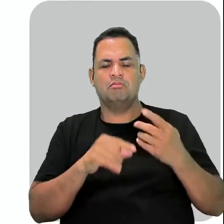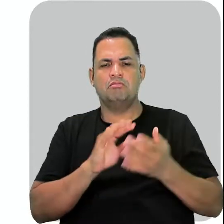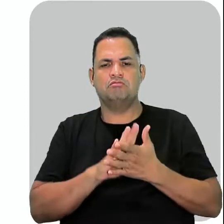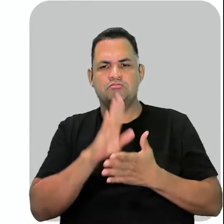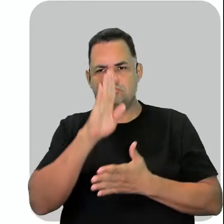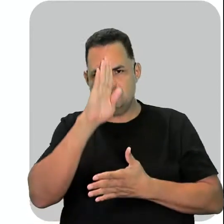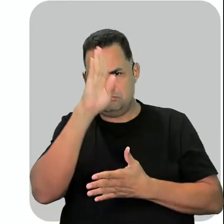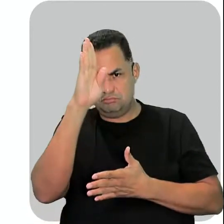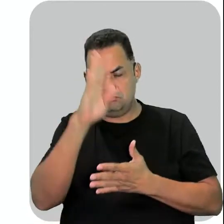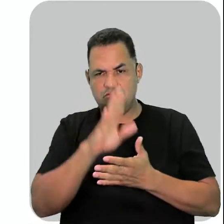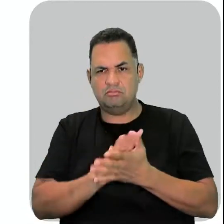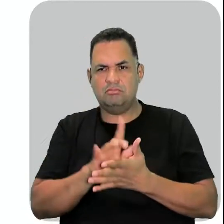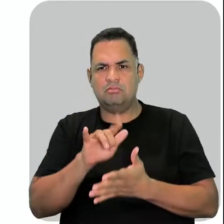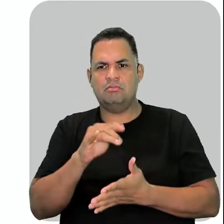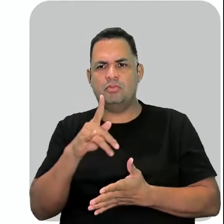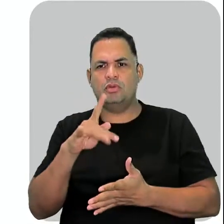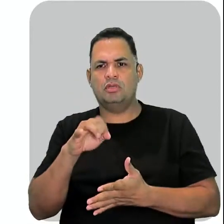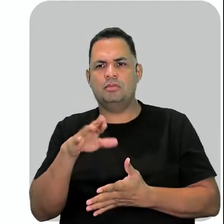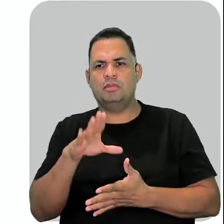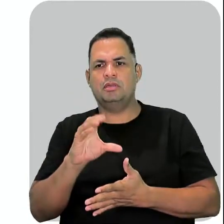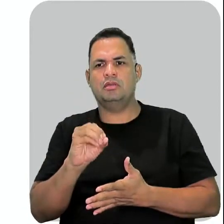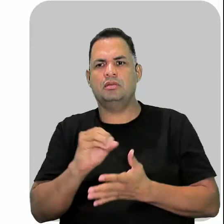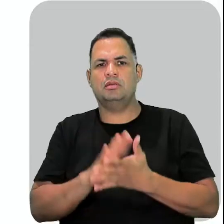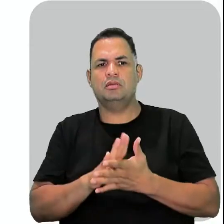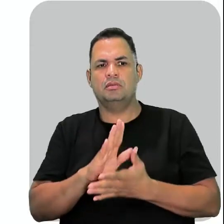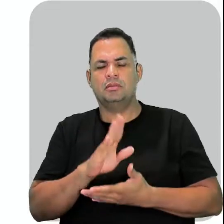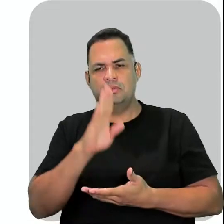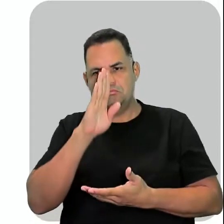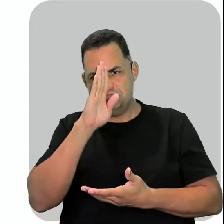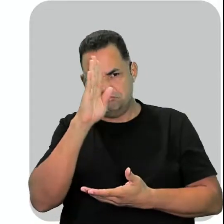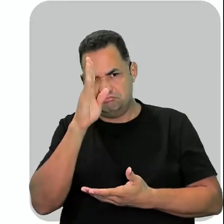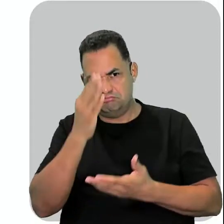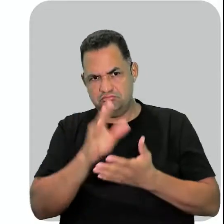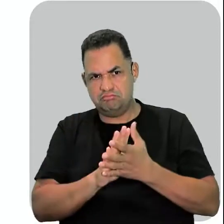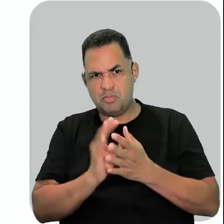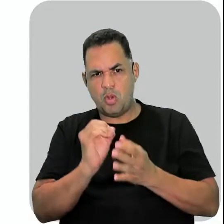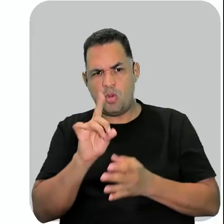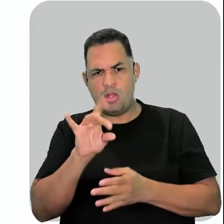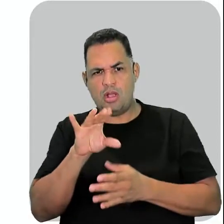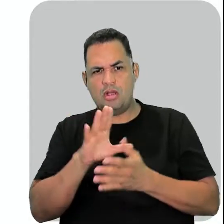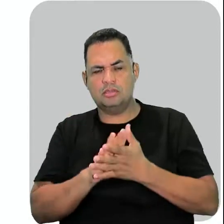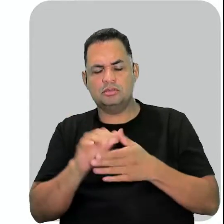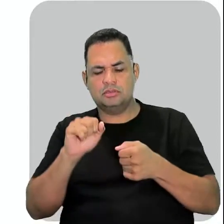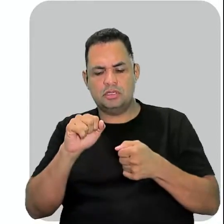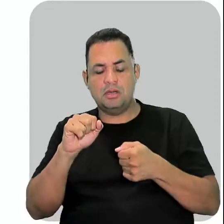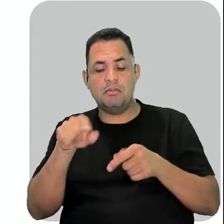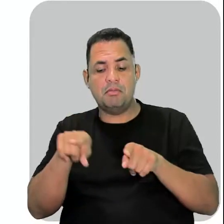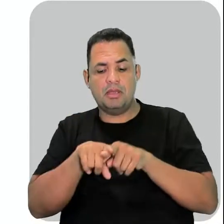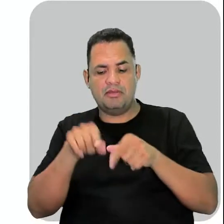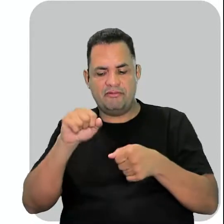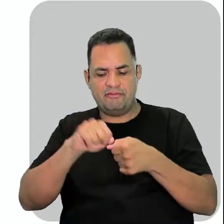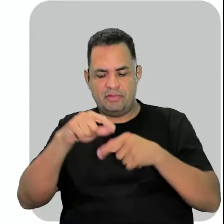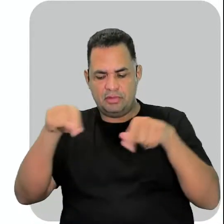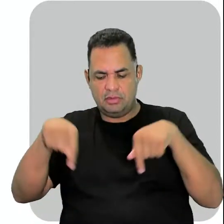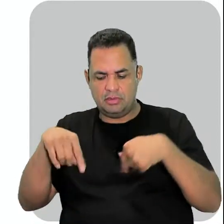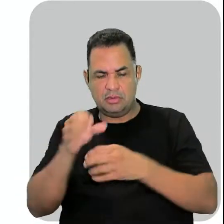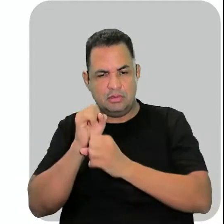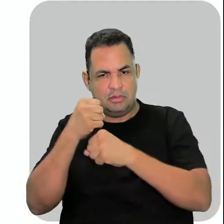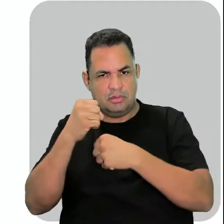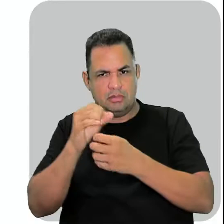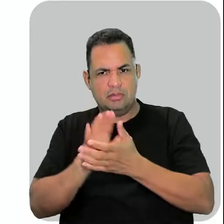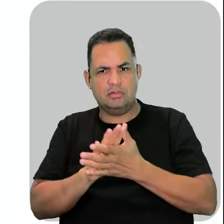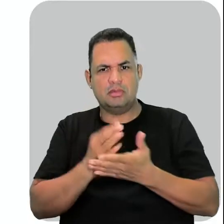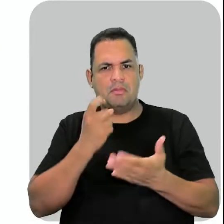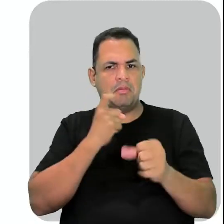constituinte fundamental é um polímero, principalmente orgânico e sintético, sólido e,